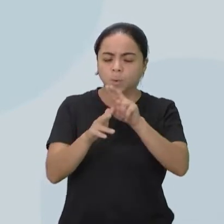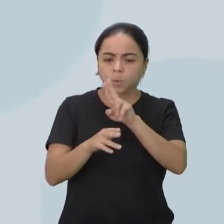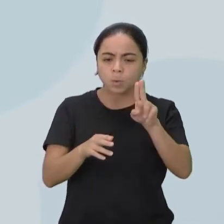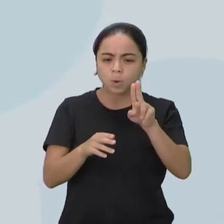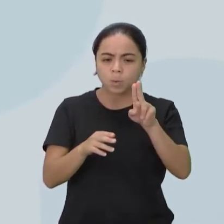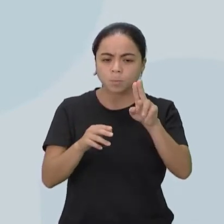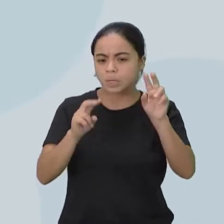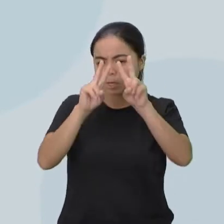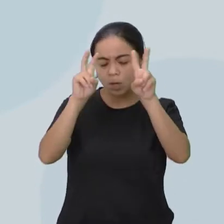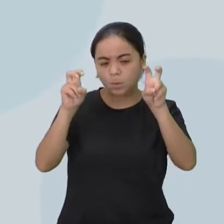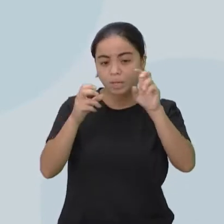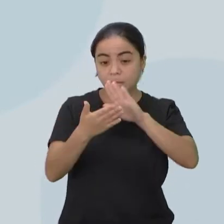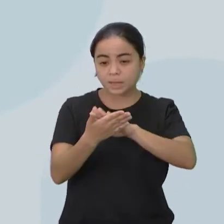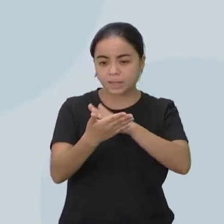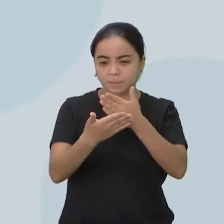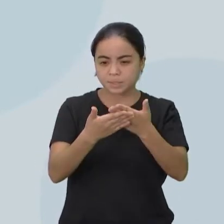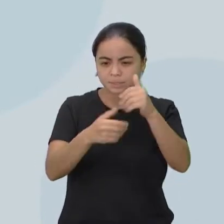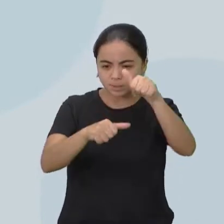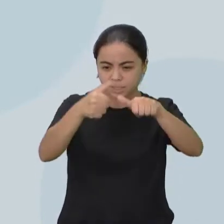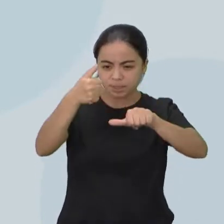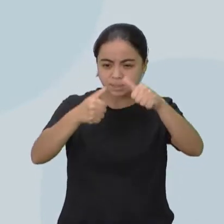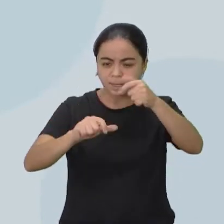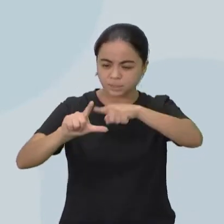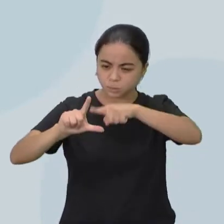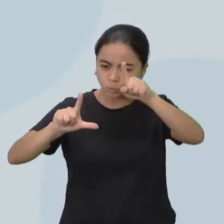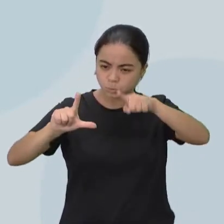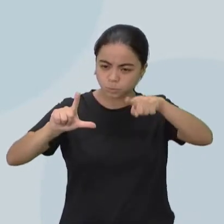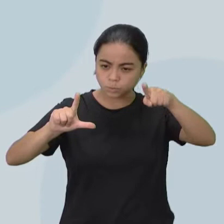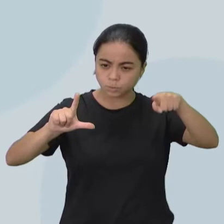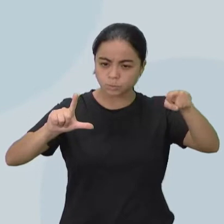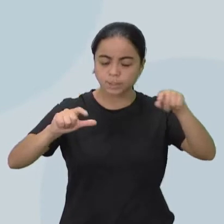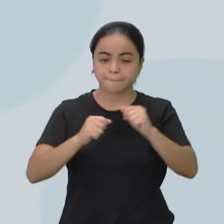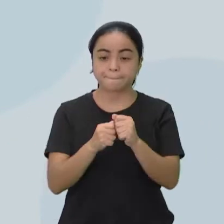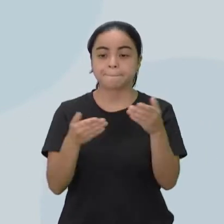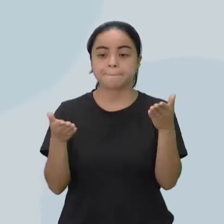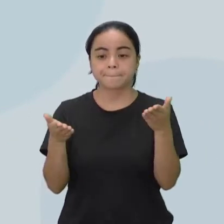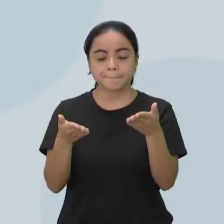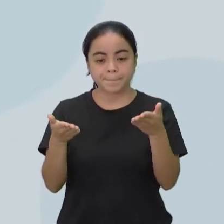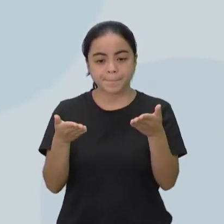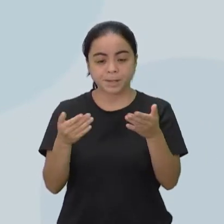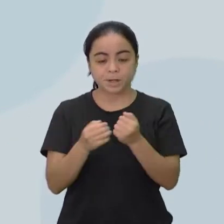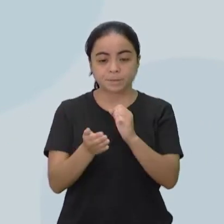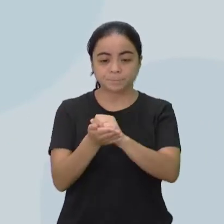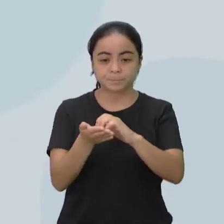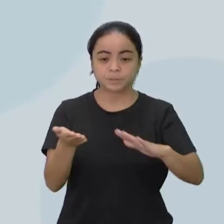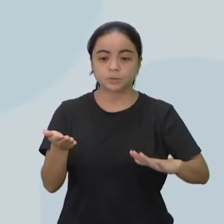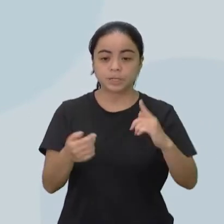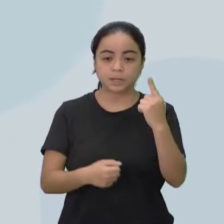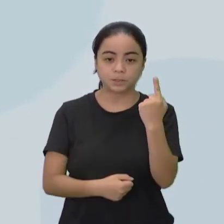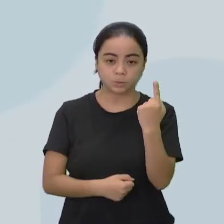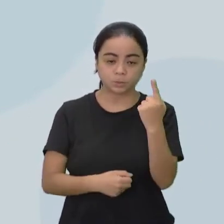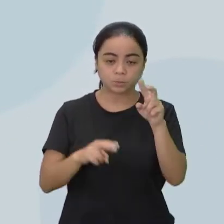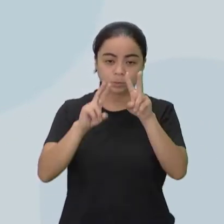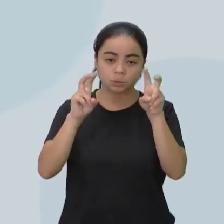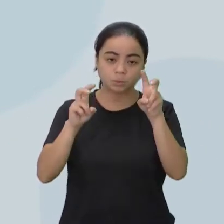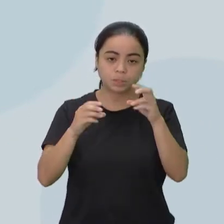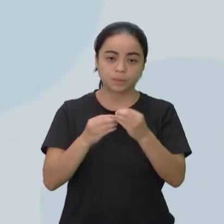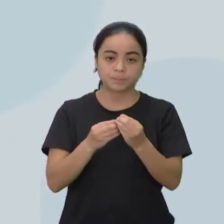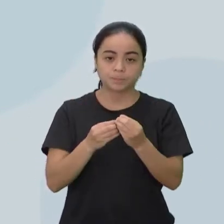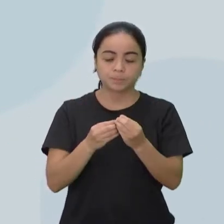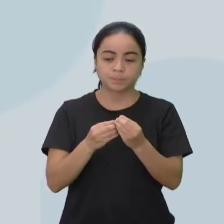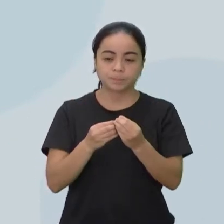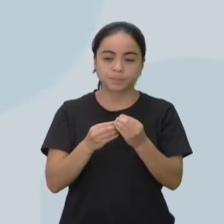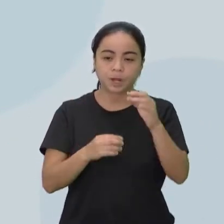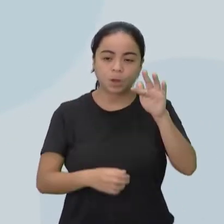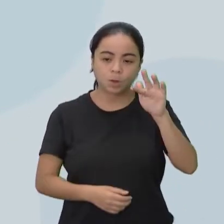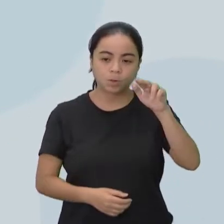trata-se da interpretação e análise de gráficos, né? Neste primeiro momento, na atividade 1, sobre as funções de primeiro